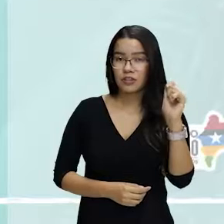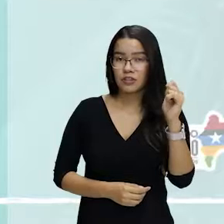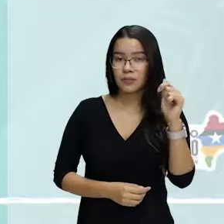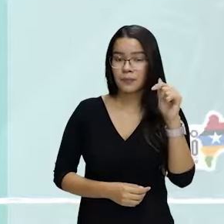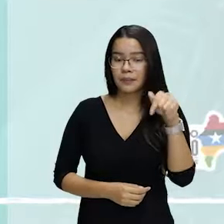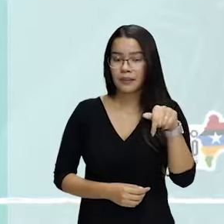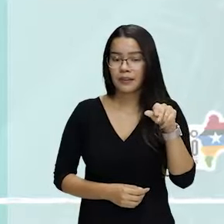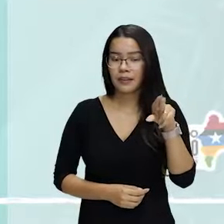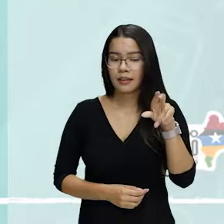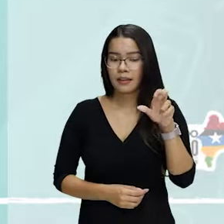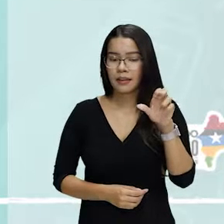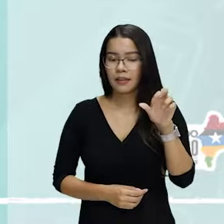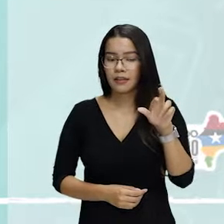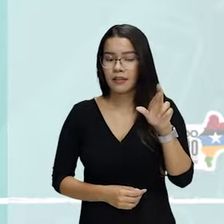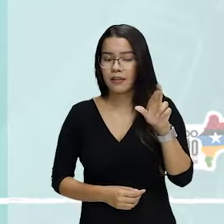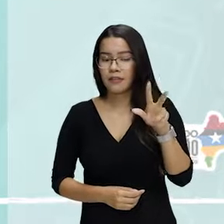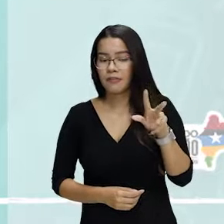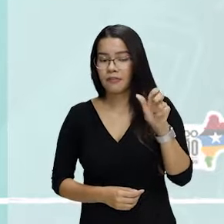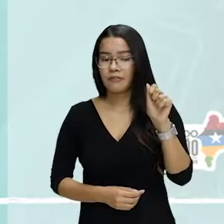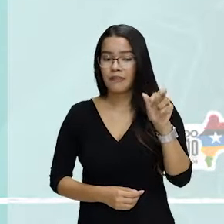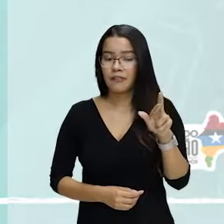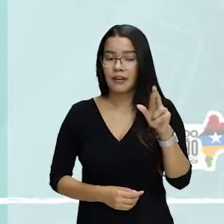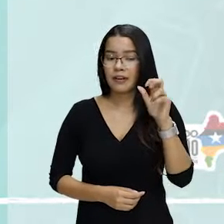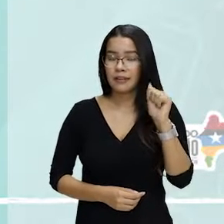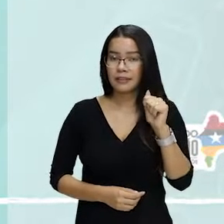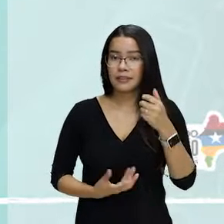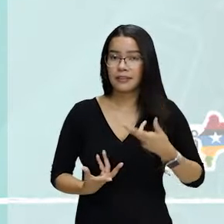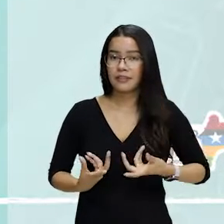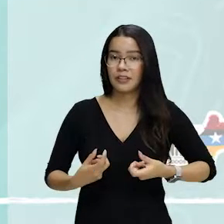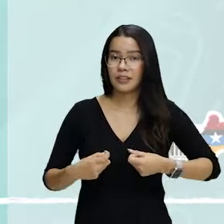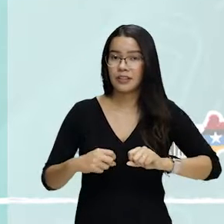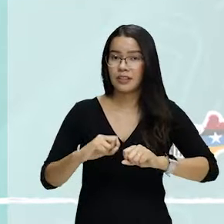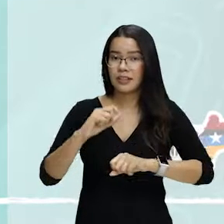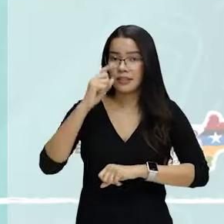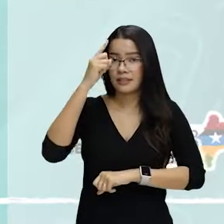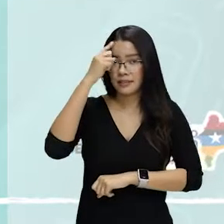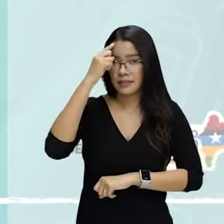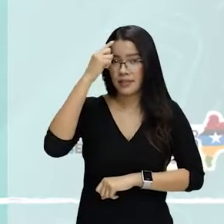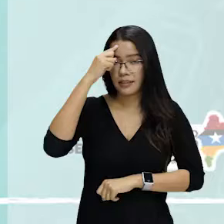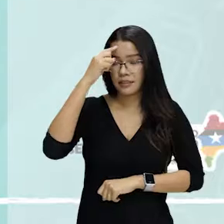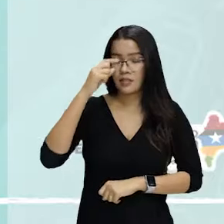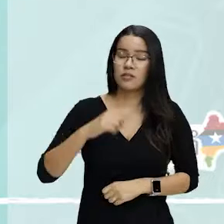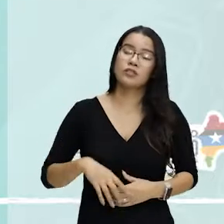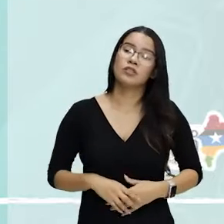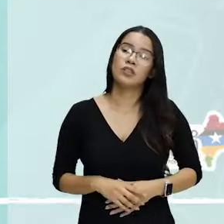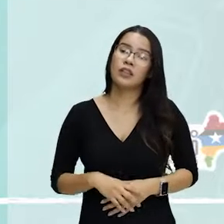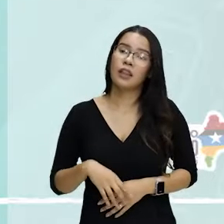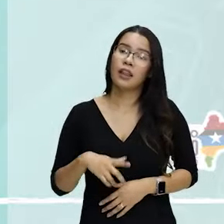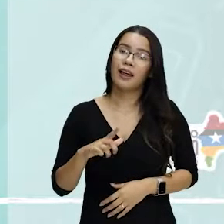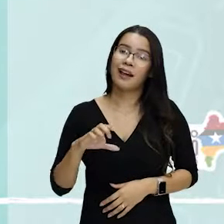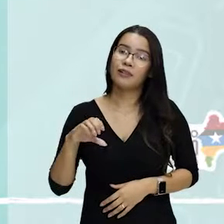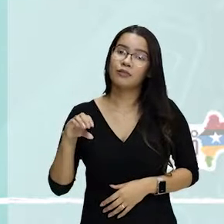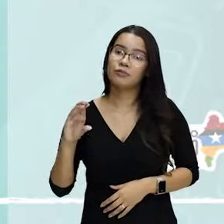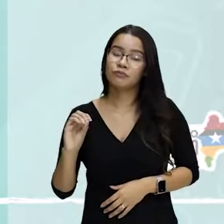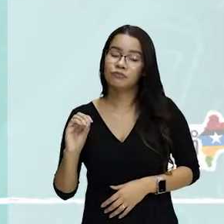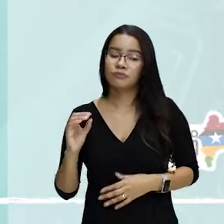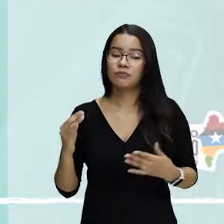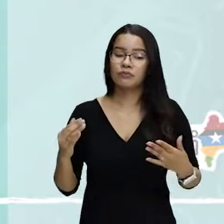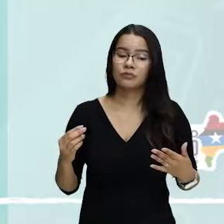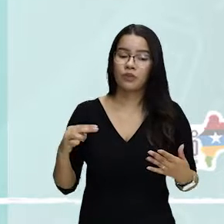Guevara, que era defensor das ideias basicamente de Trotsky, de Leonel Trotsky. Conheceram Guevara